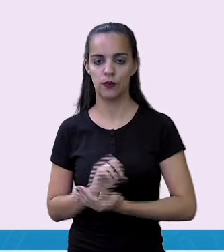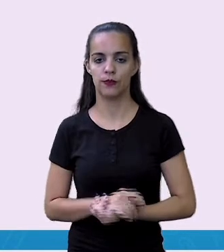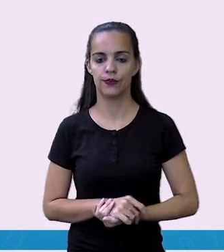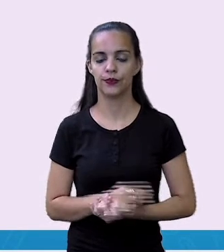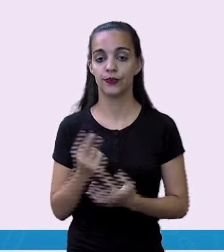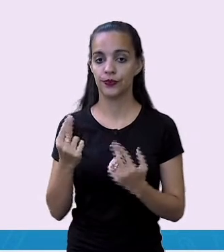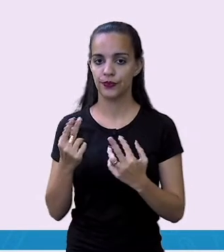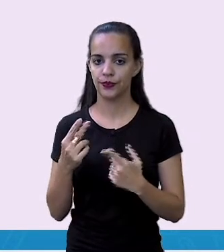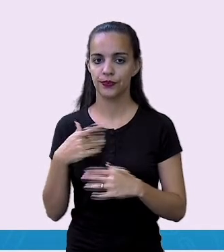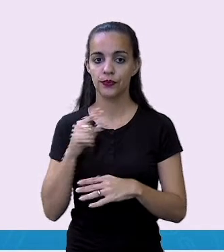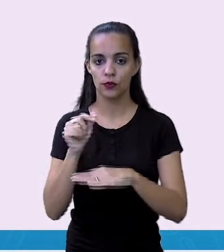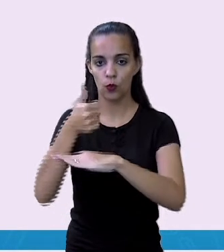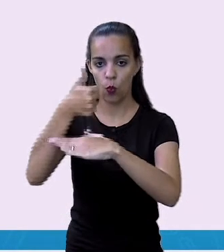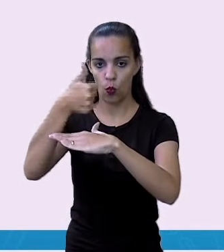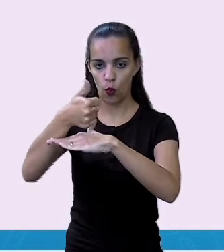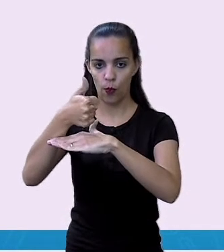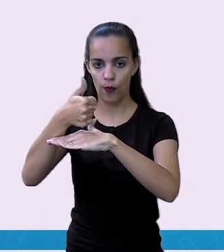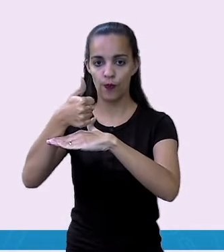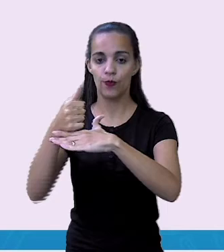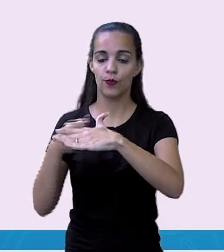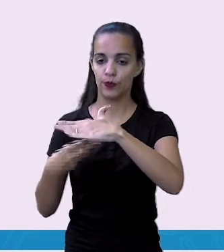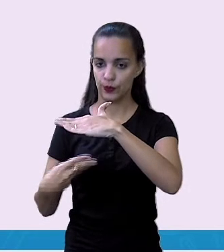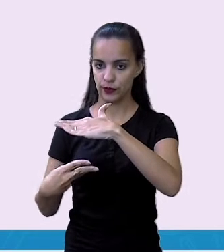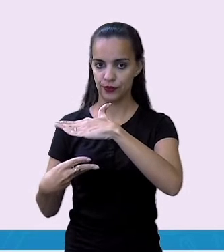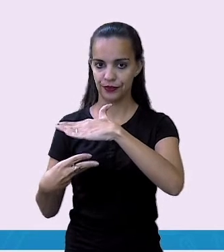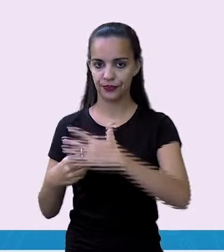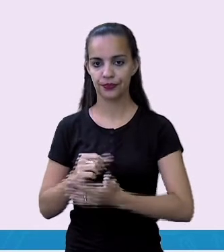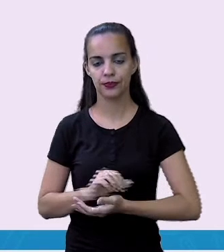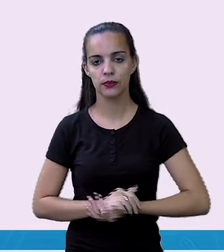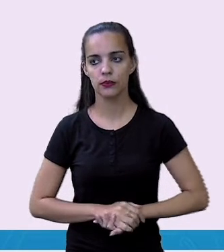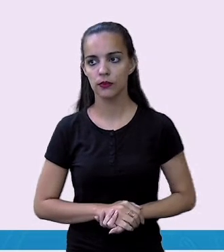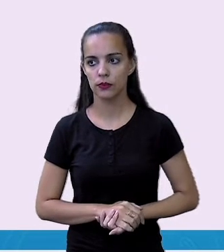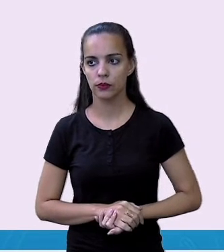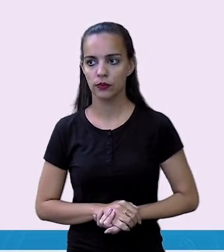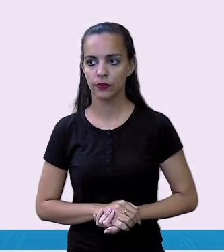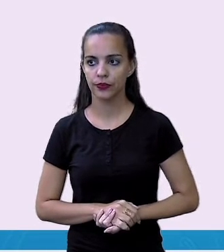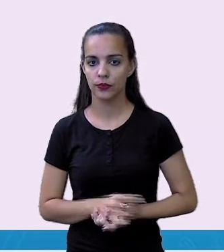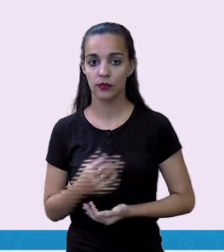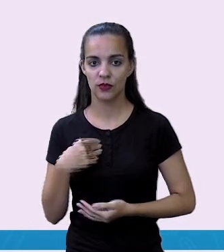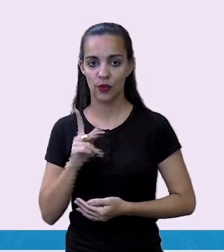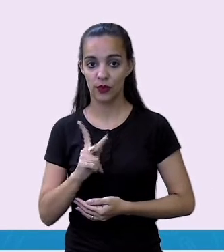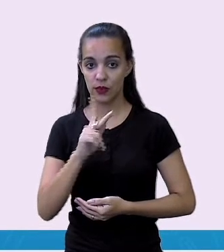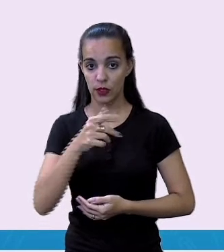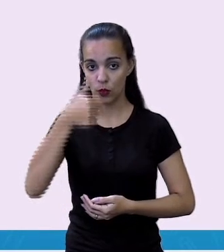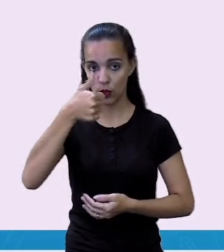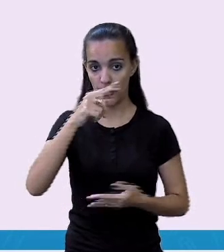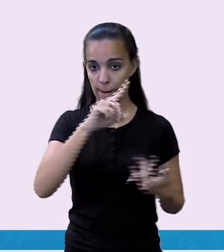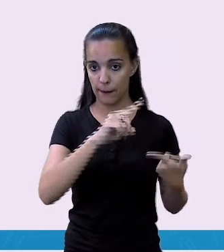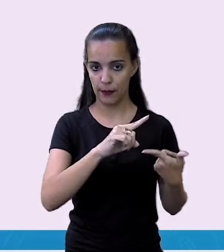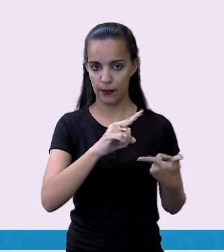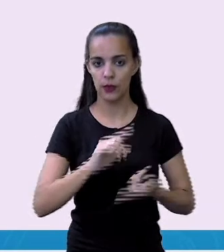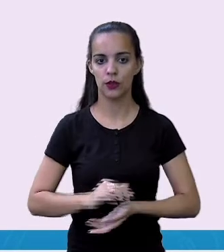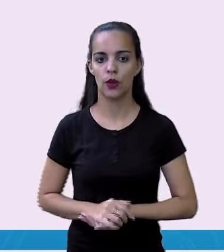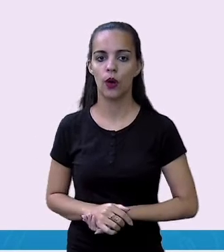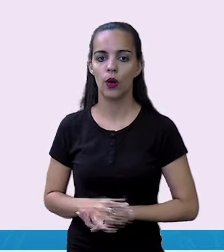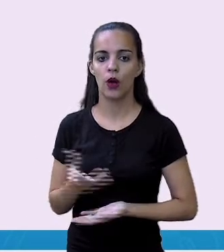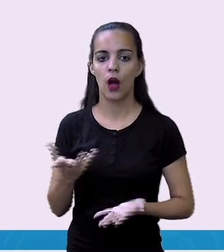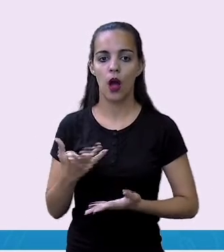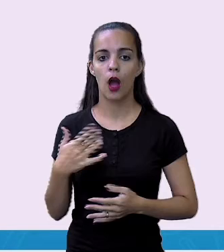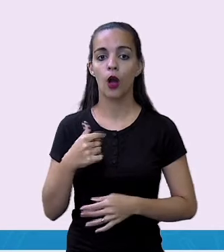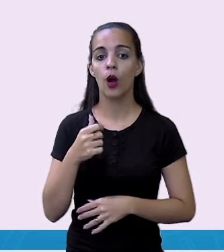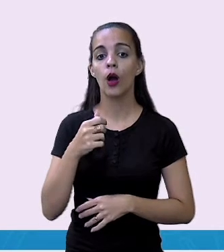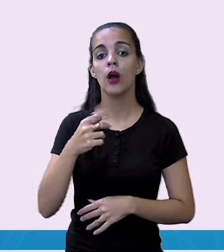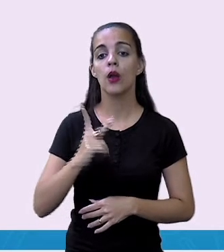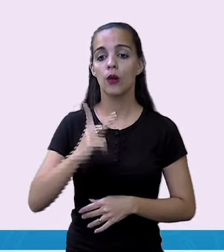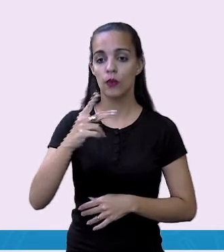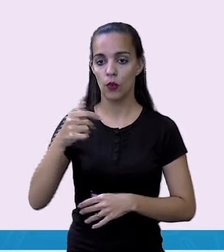vai ser 1 para 3. Vou colocar como K1. Vou pegar o K2.